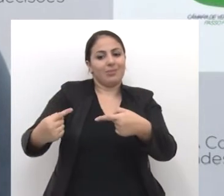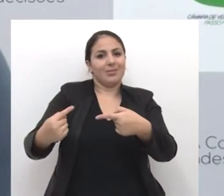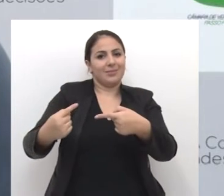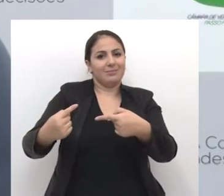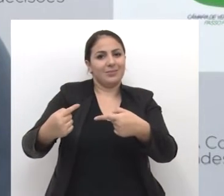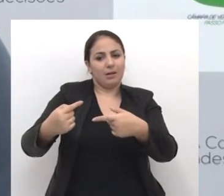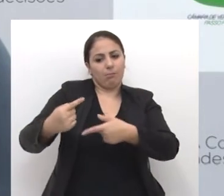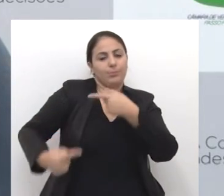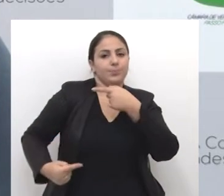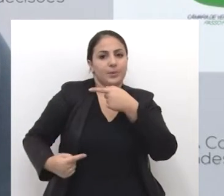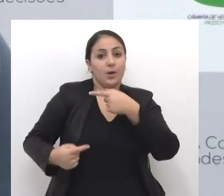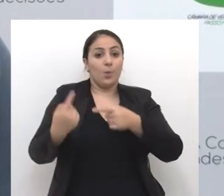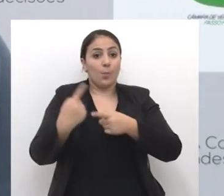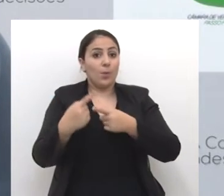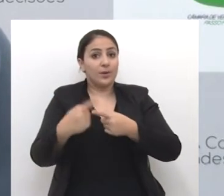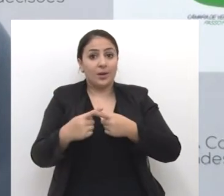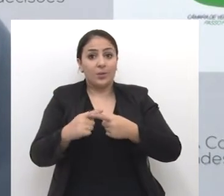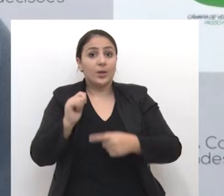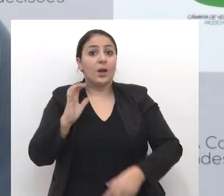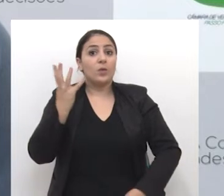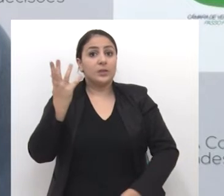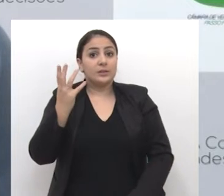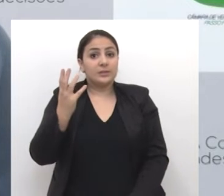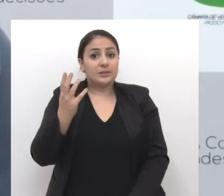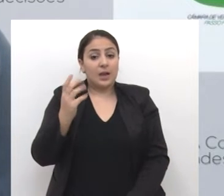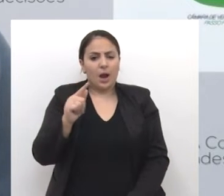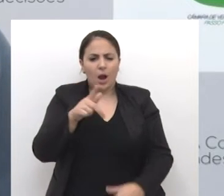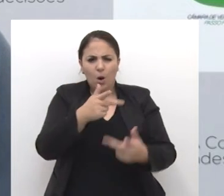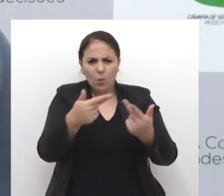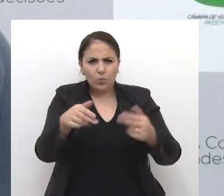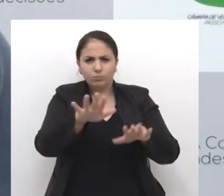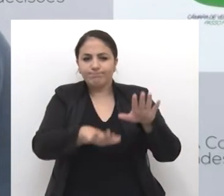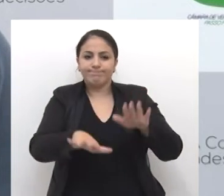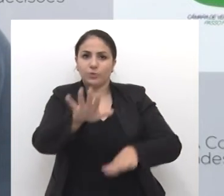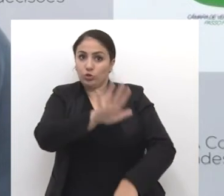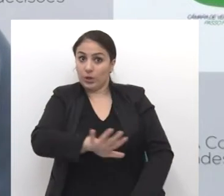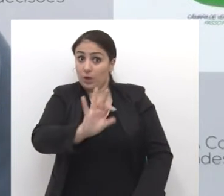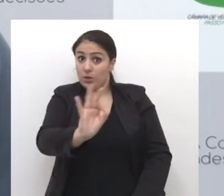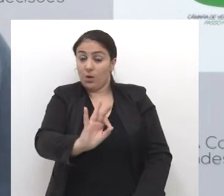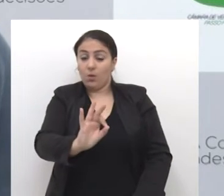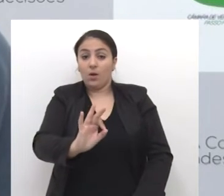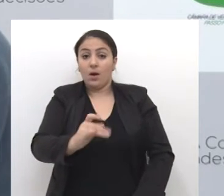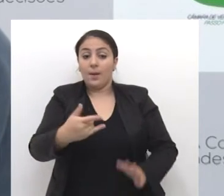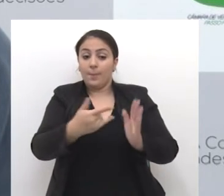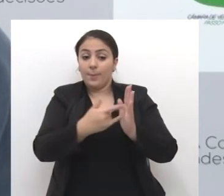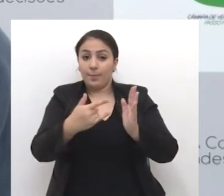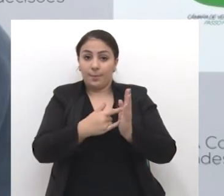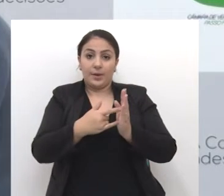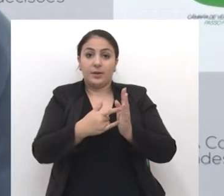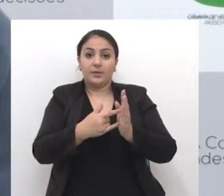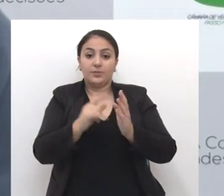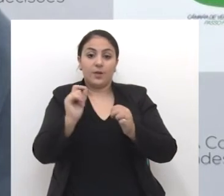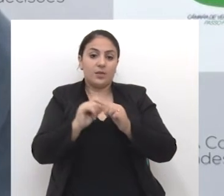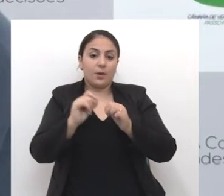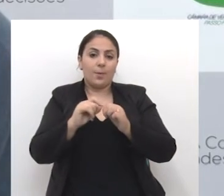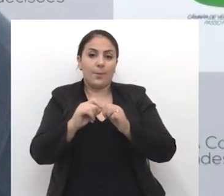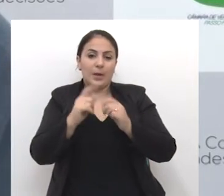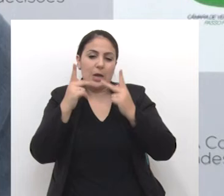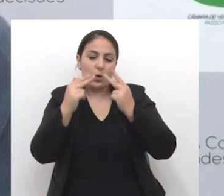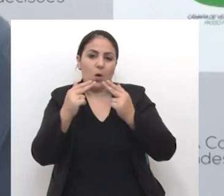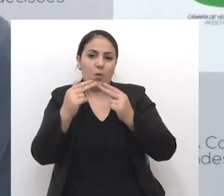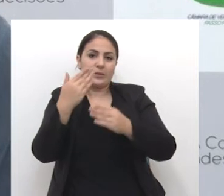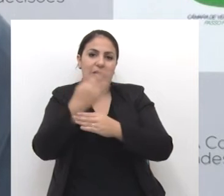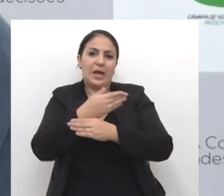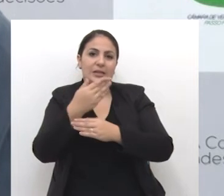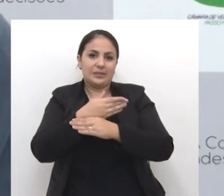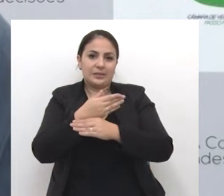uma concorrência desleal. Porque eles estão praticamente, alguns, né, não vamos generalizar, mas alguns motoristas de aplicativos estão fazendo praticamente o